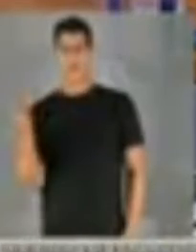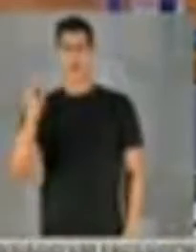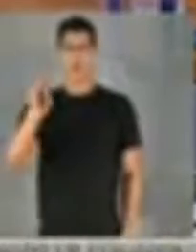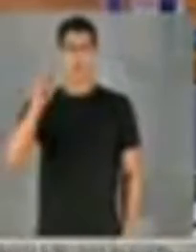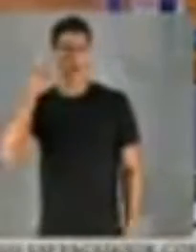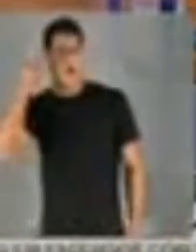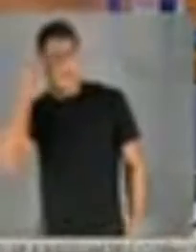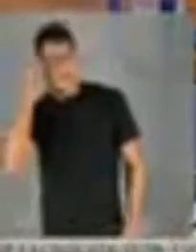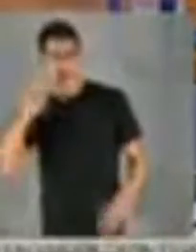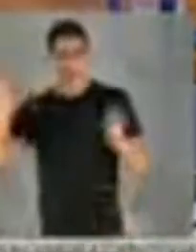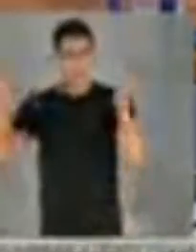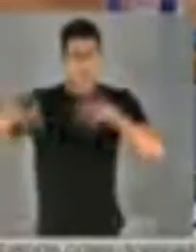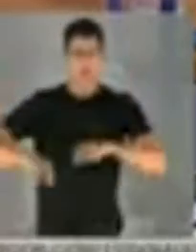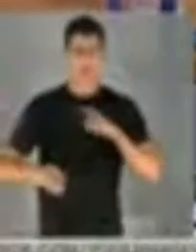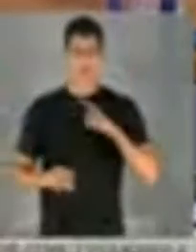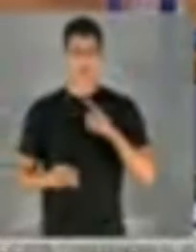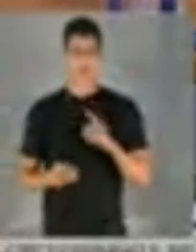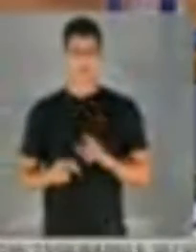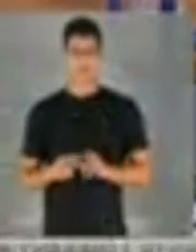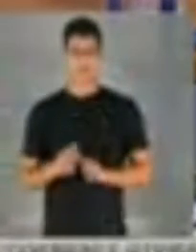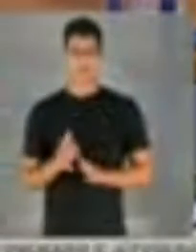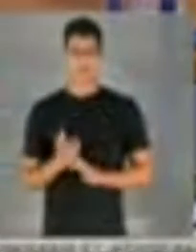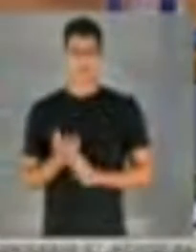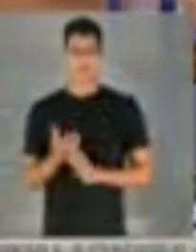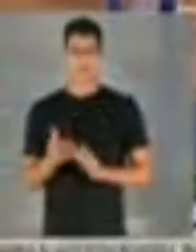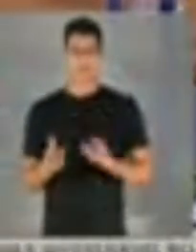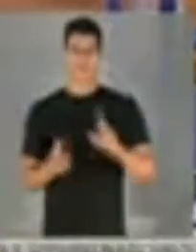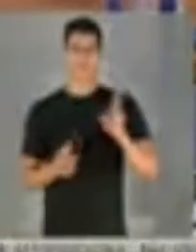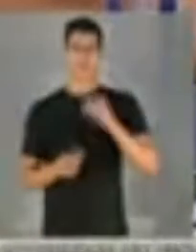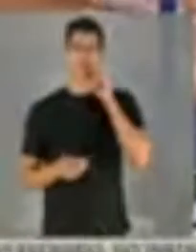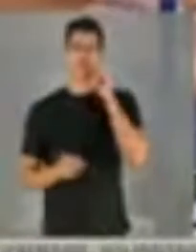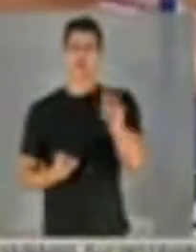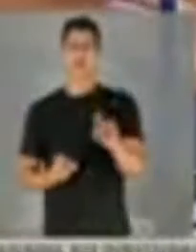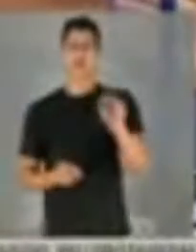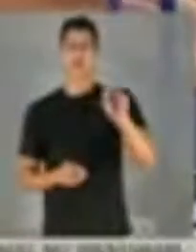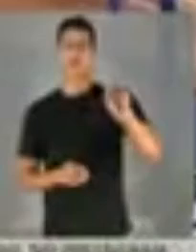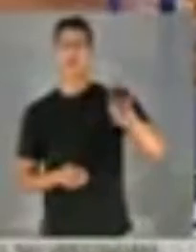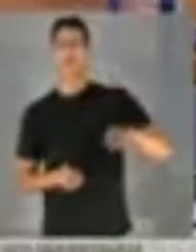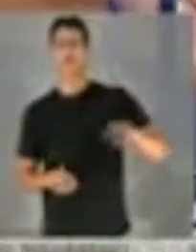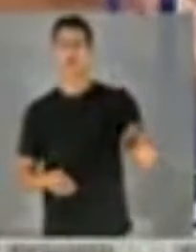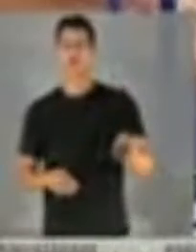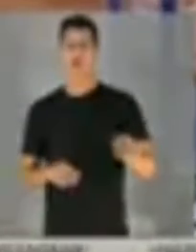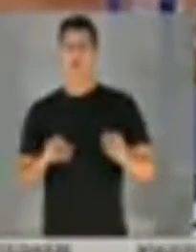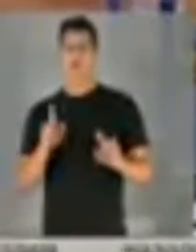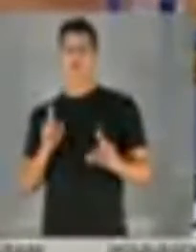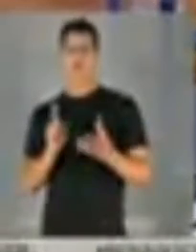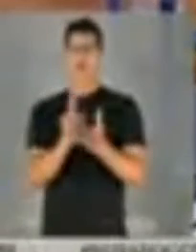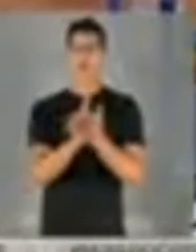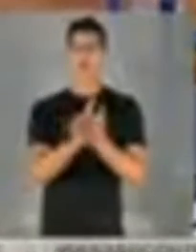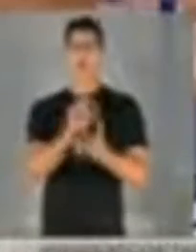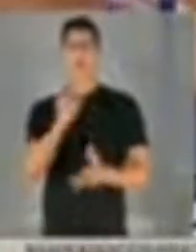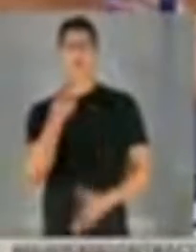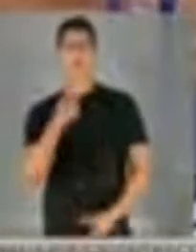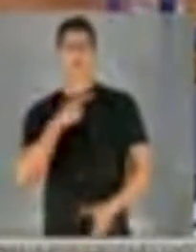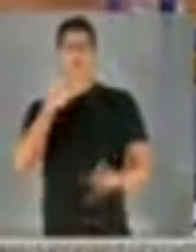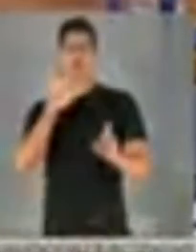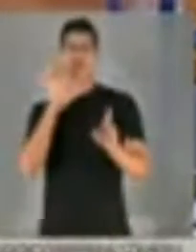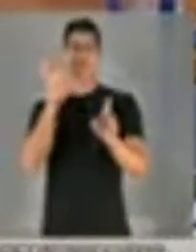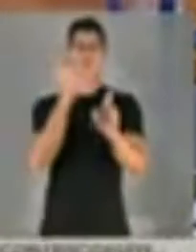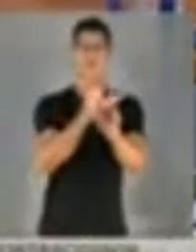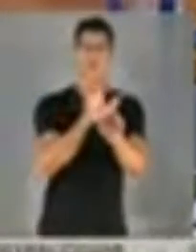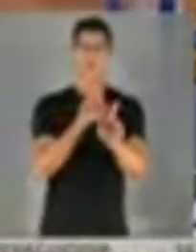ouvido aqui nessa condição. E não foi dito aqui que ele é membro ou tenha